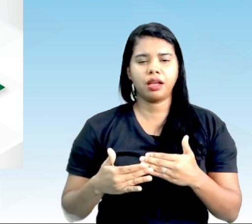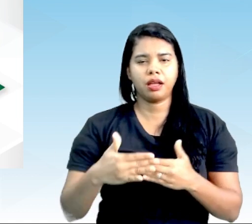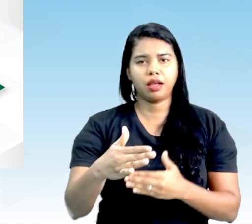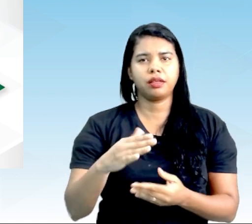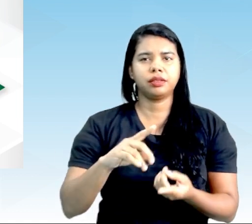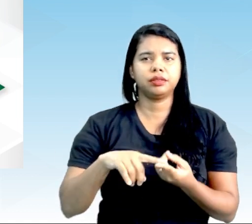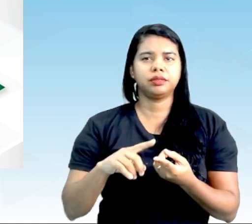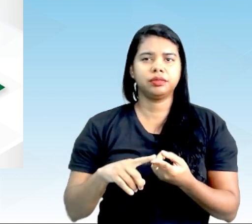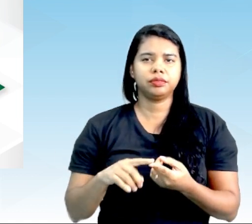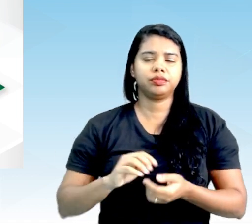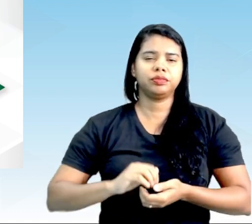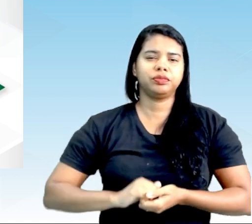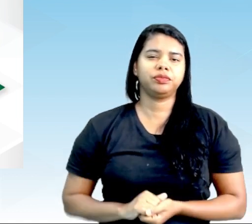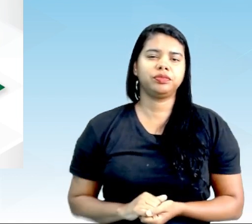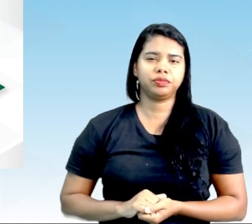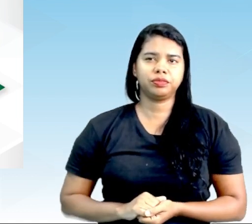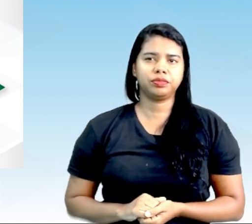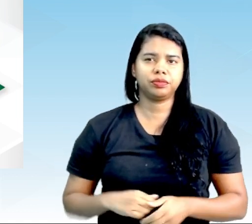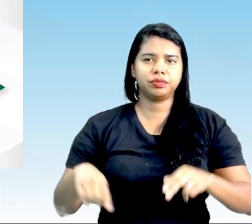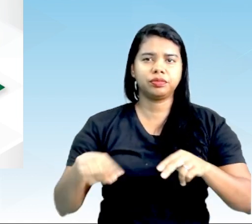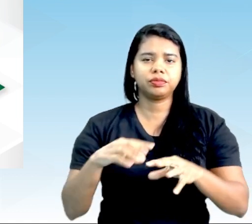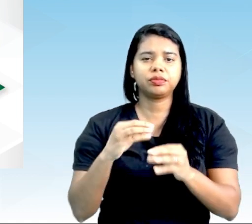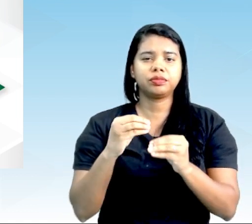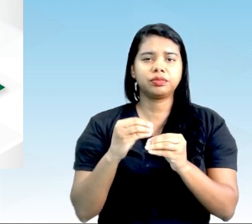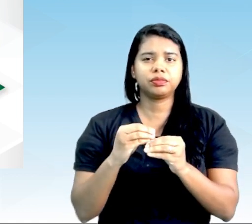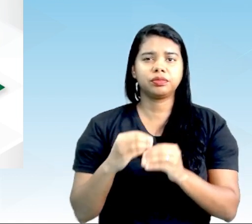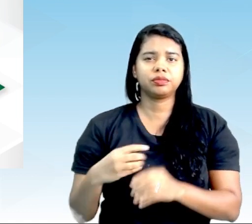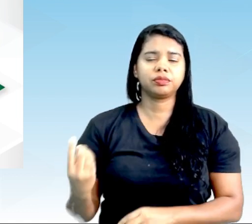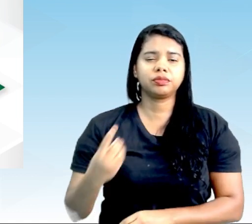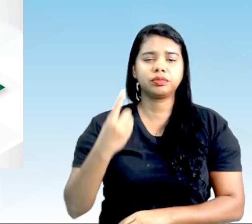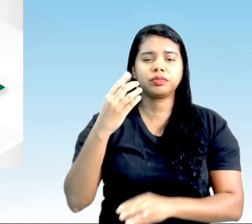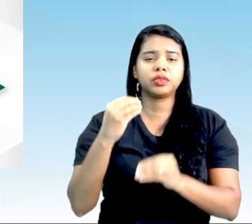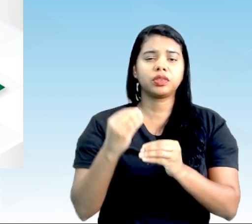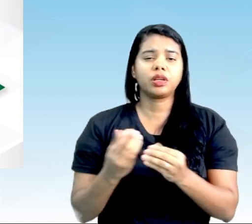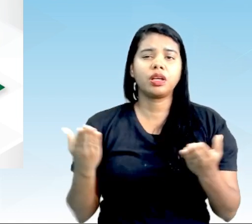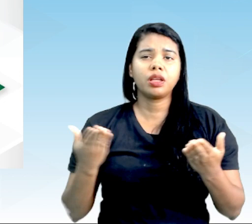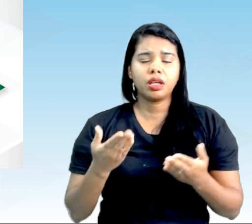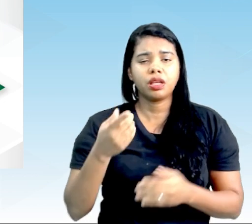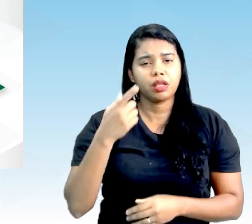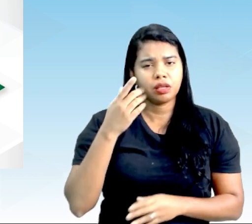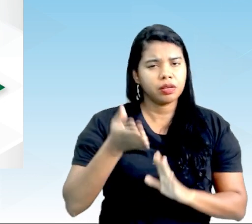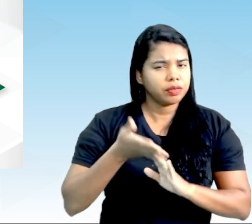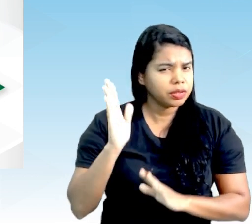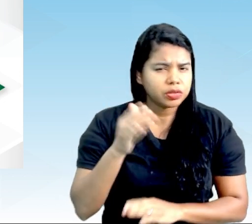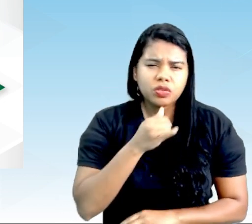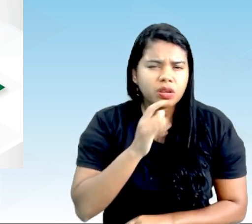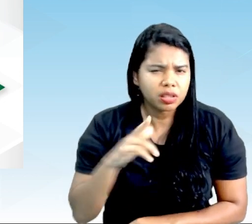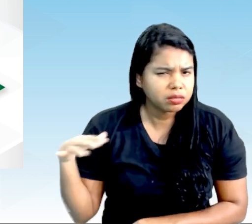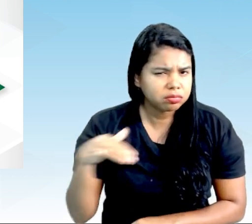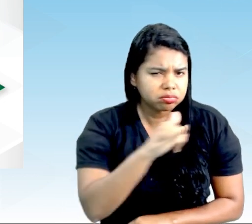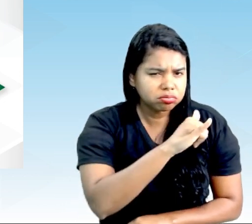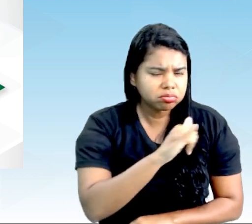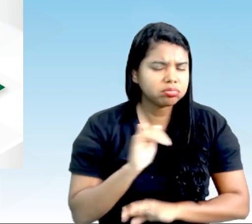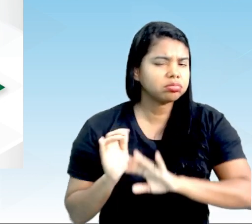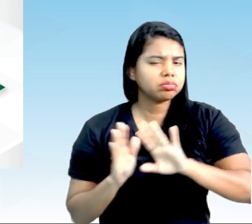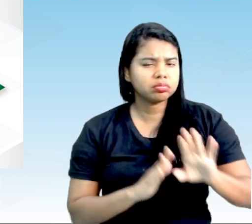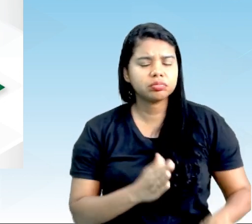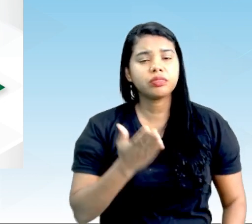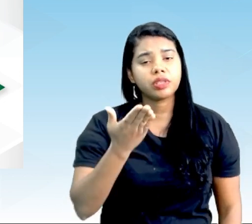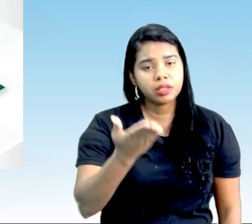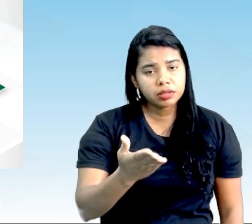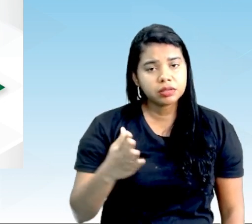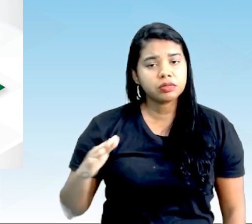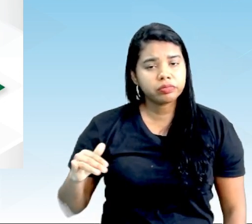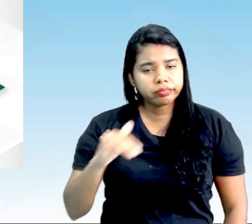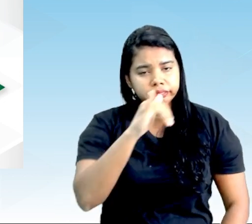que são medidas náuticas ou de altitudes. Você que já viajou, você não viajou ainda de avião, mas se viajar você vai verificar